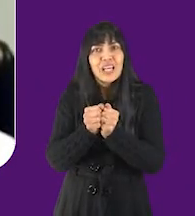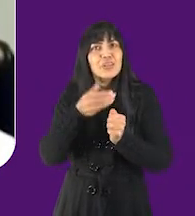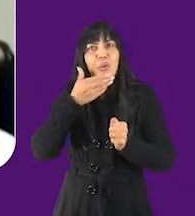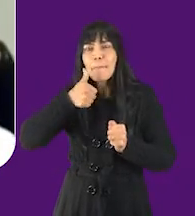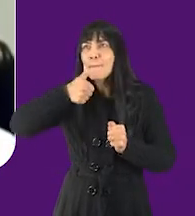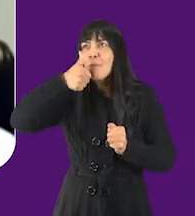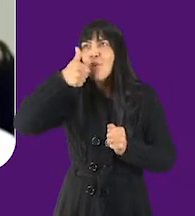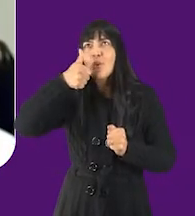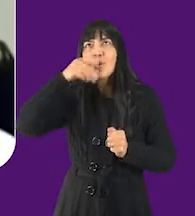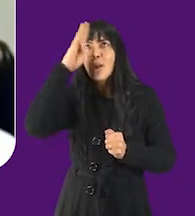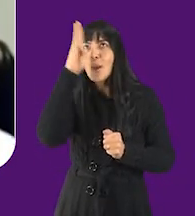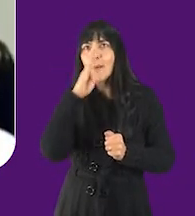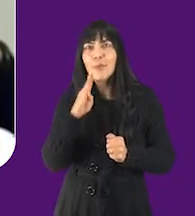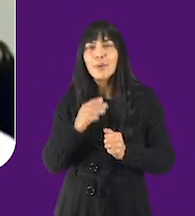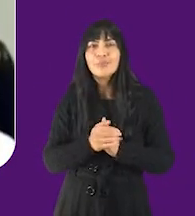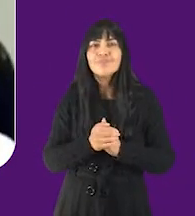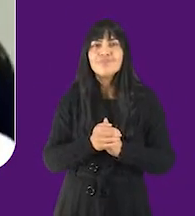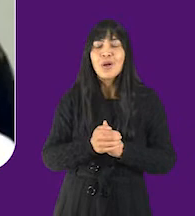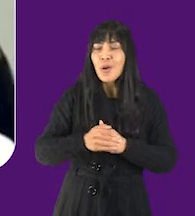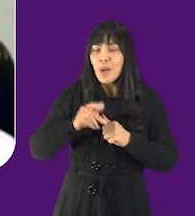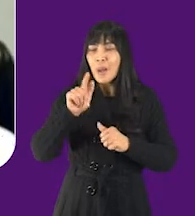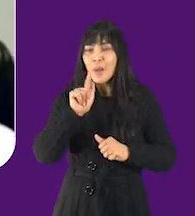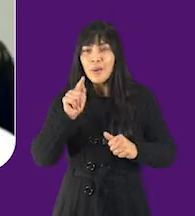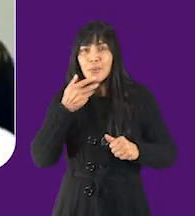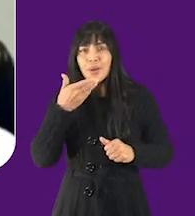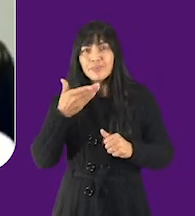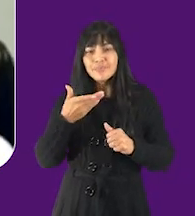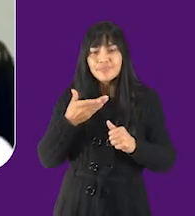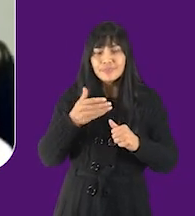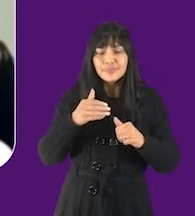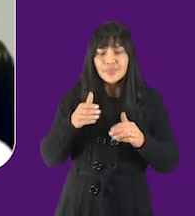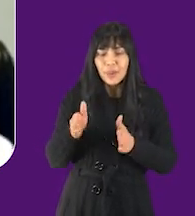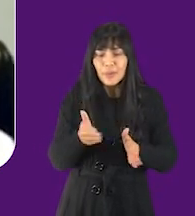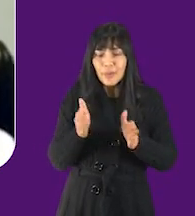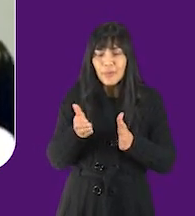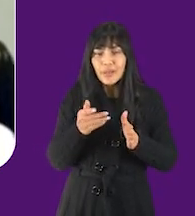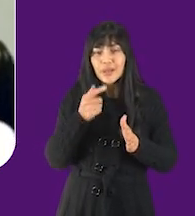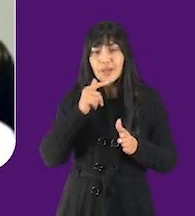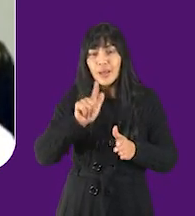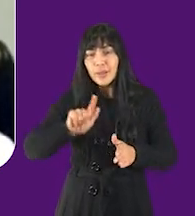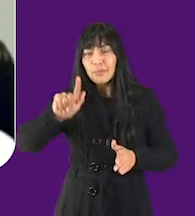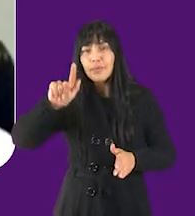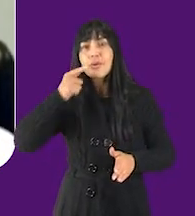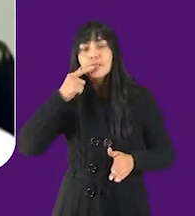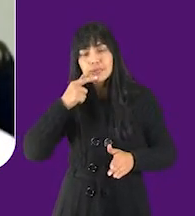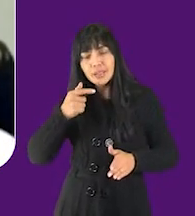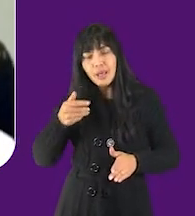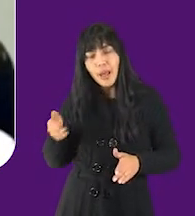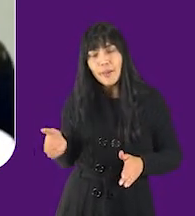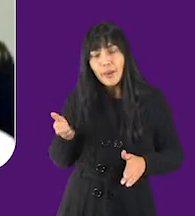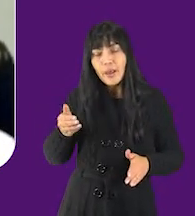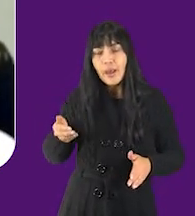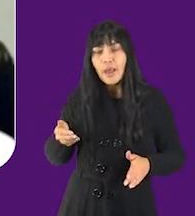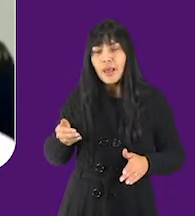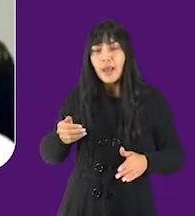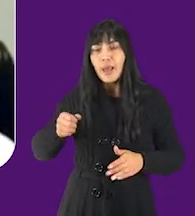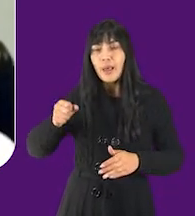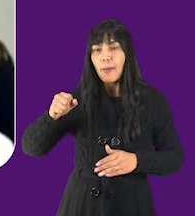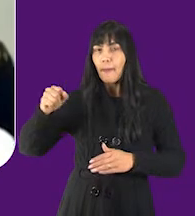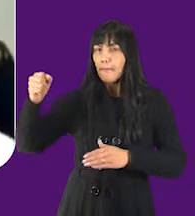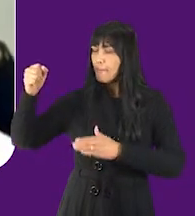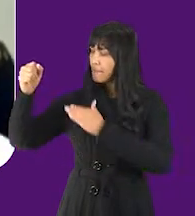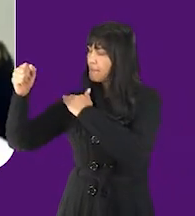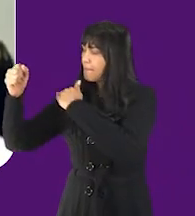hoje no Brasil. Qualquer programa de excelência operacional, ele depende de capacitação e do empoderamento das pessoas.